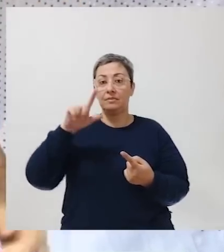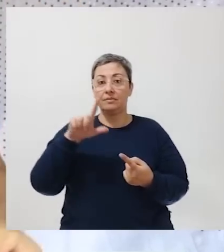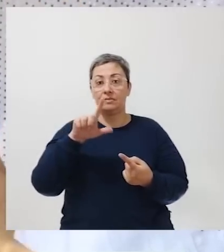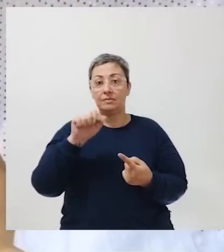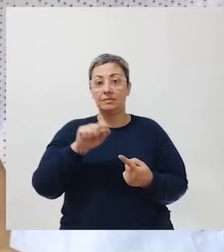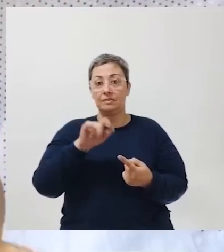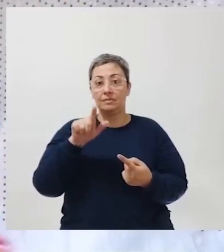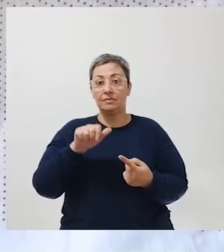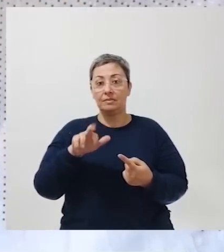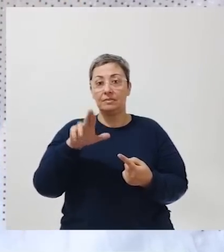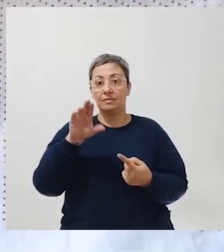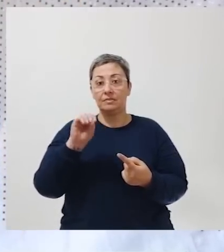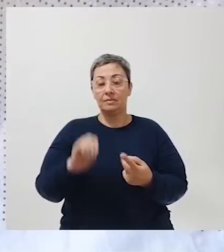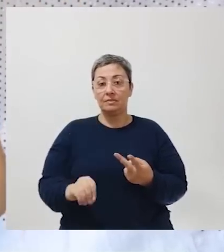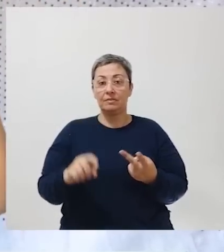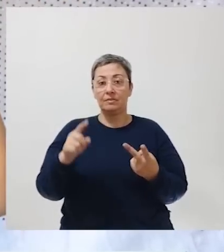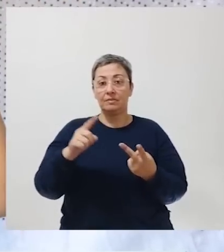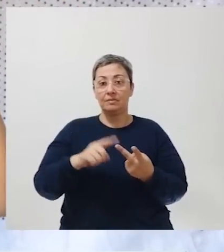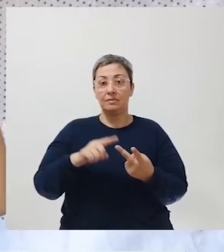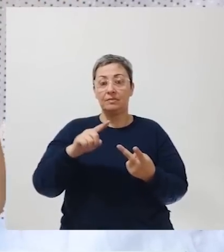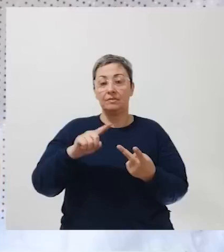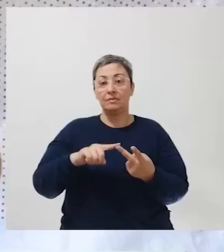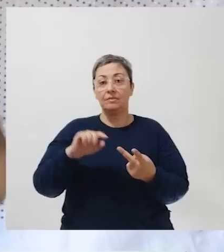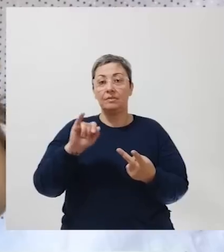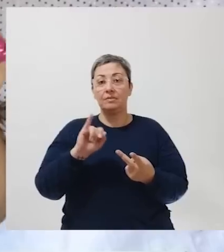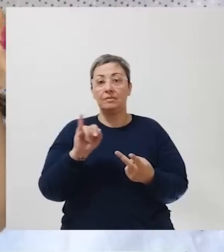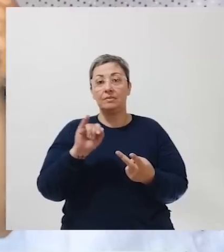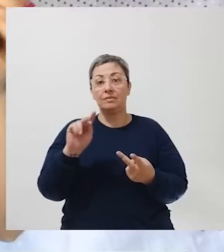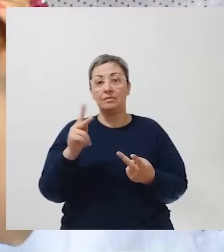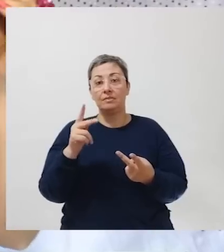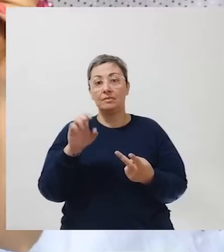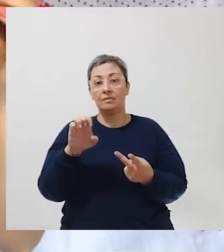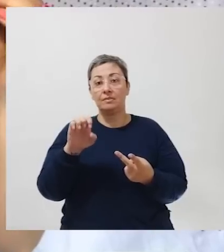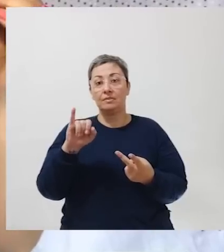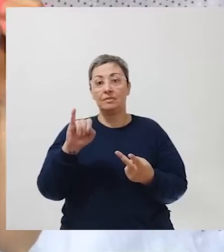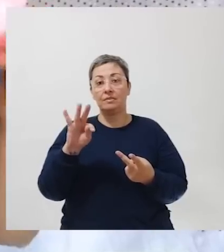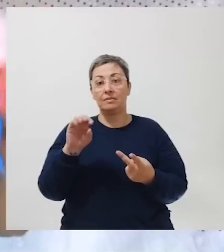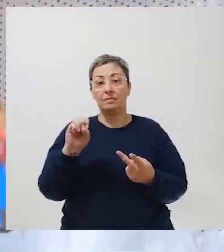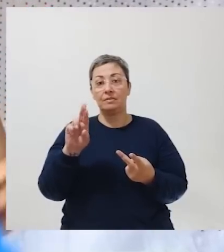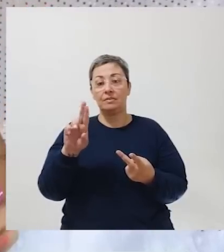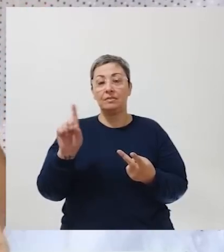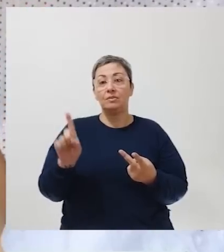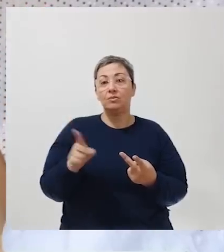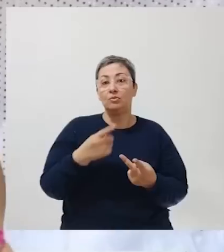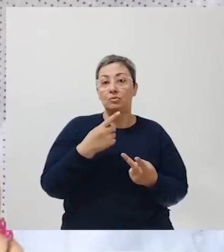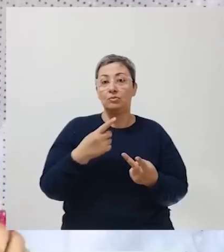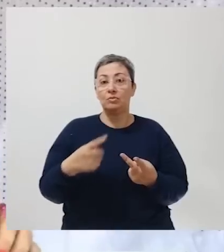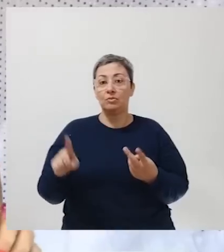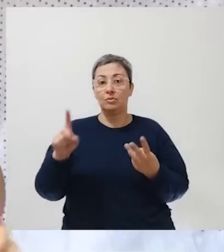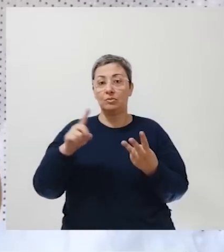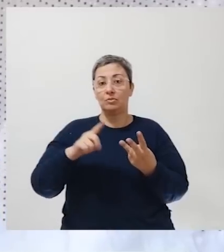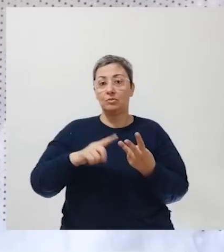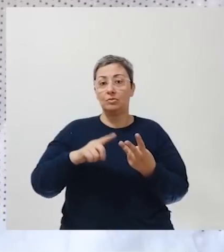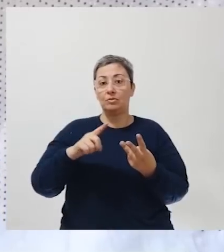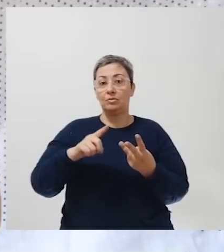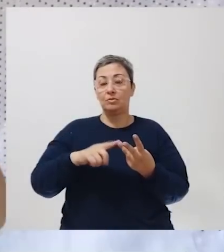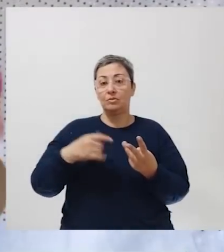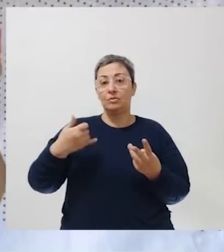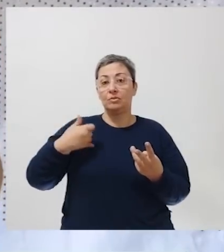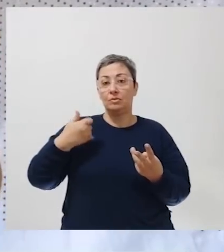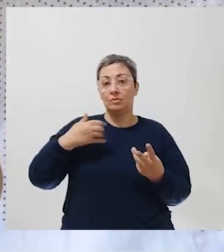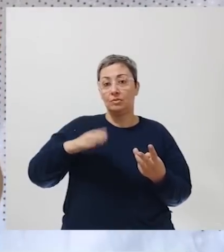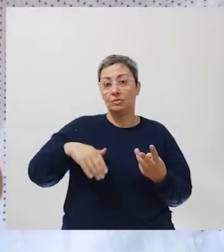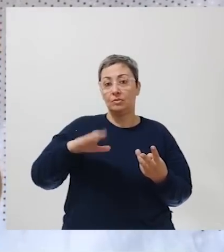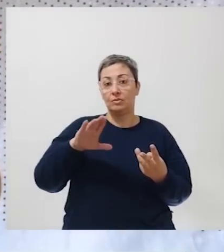trabalhador. Seu irmão Heitor era músico, Cícero caçula,